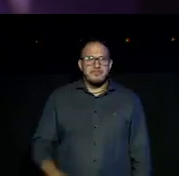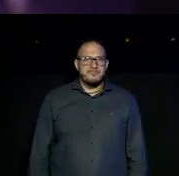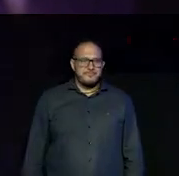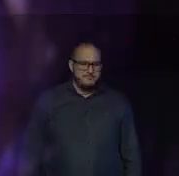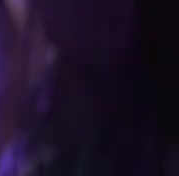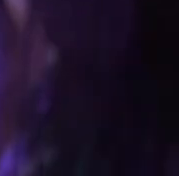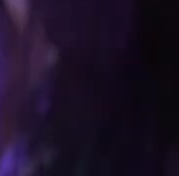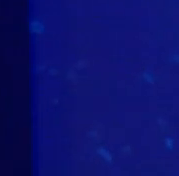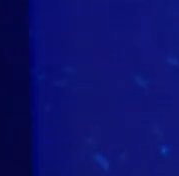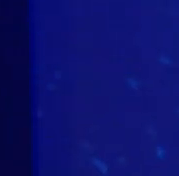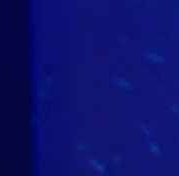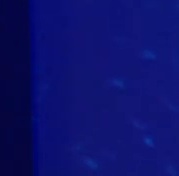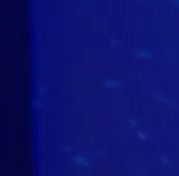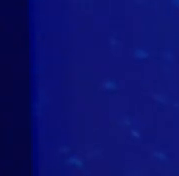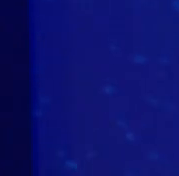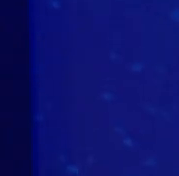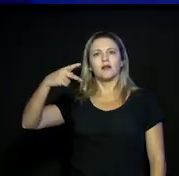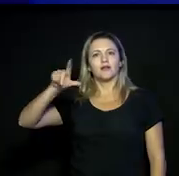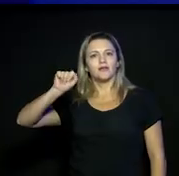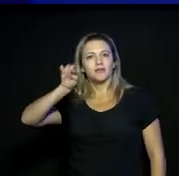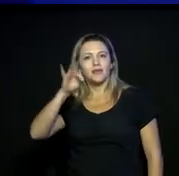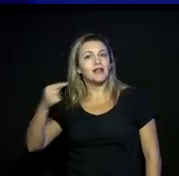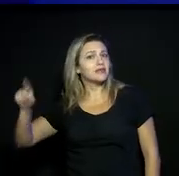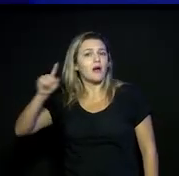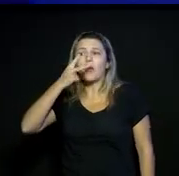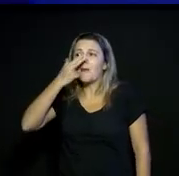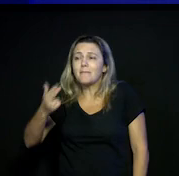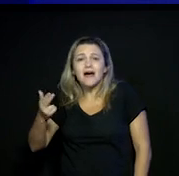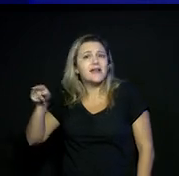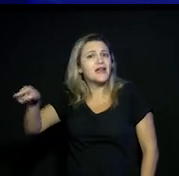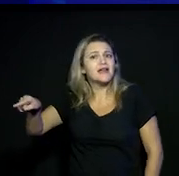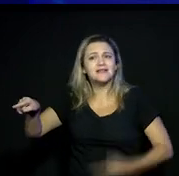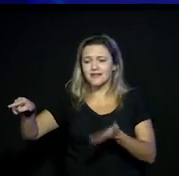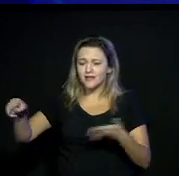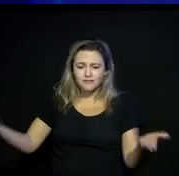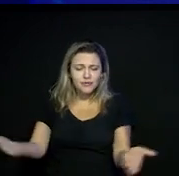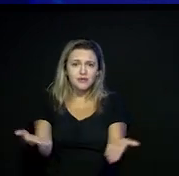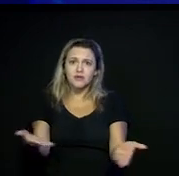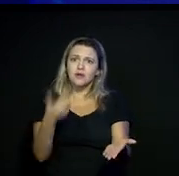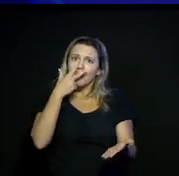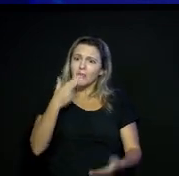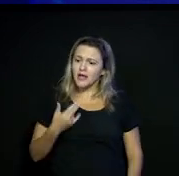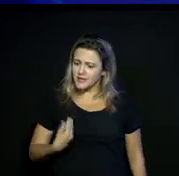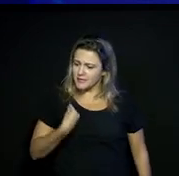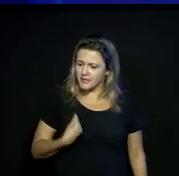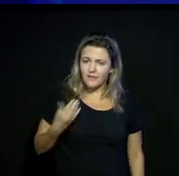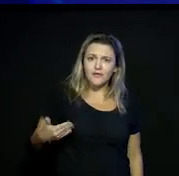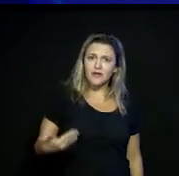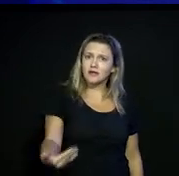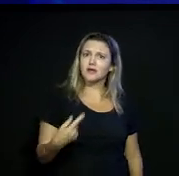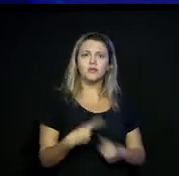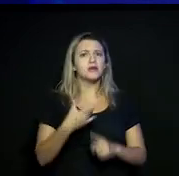vezes, quando se trata de política, parece que ele leu o jornal de hoje, eu acho impressionante. Se o pessoal lesse isso, eu não discutia mais sobre esse assunto.